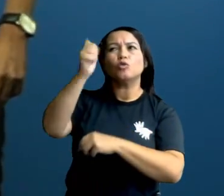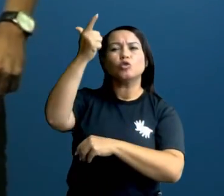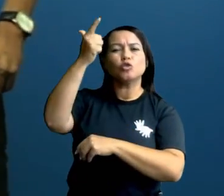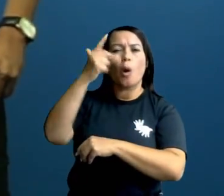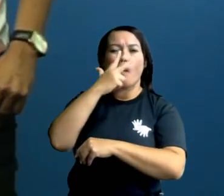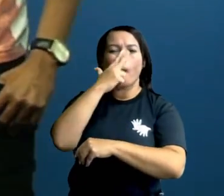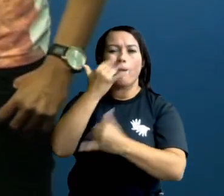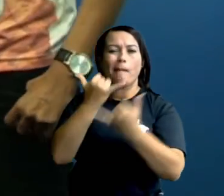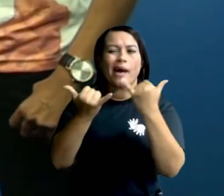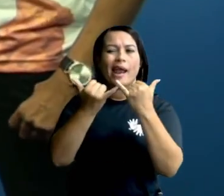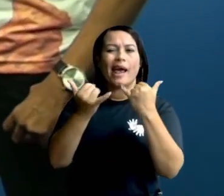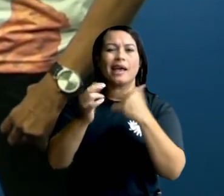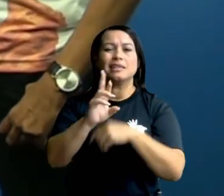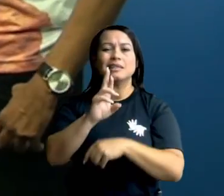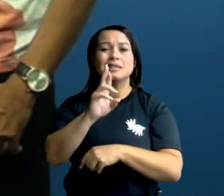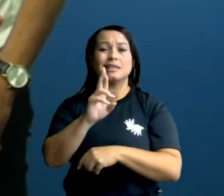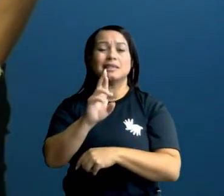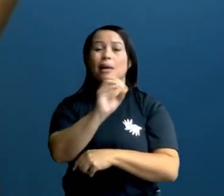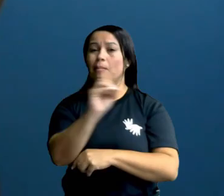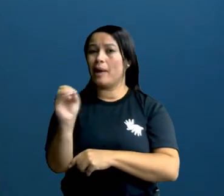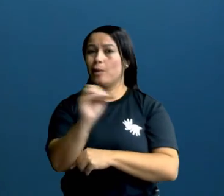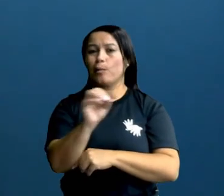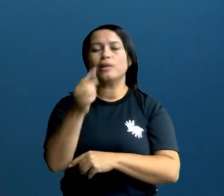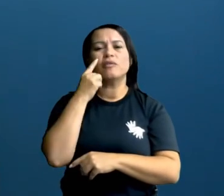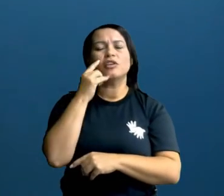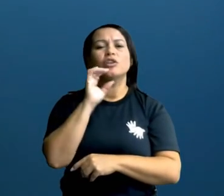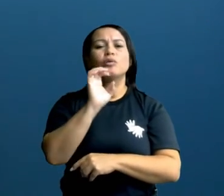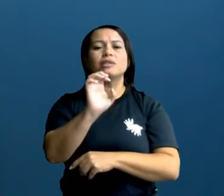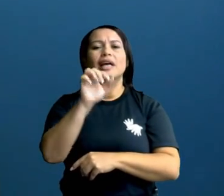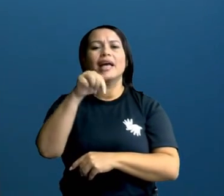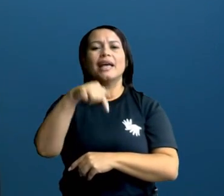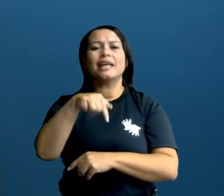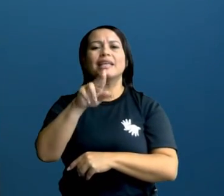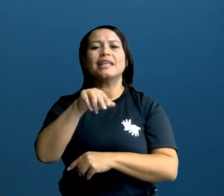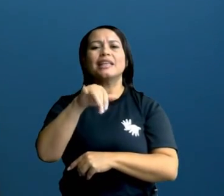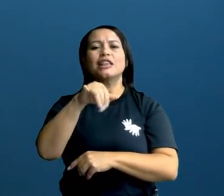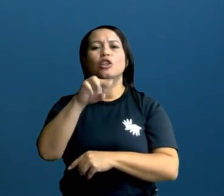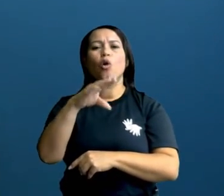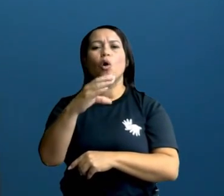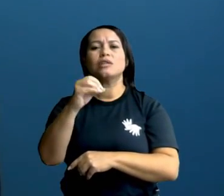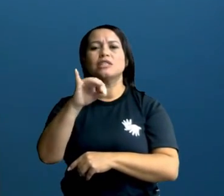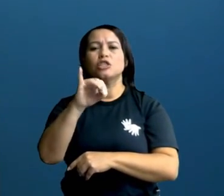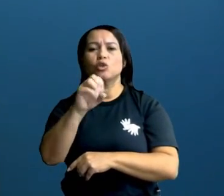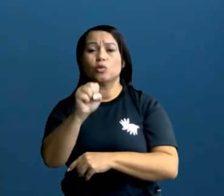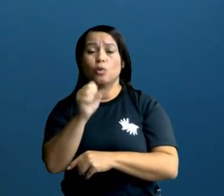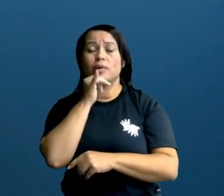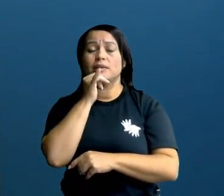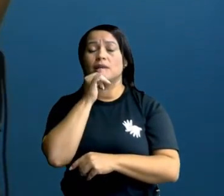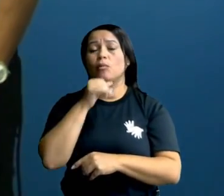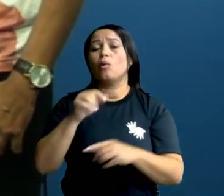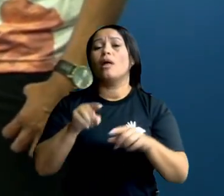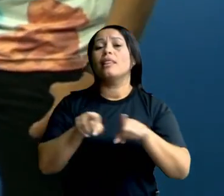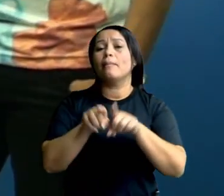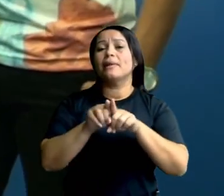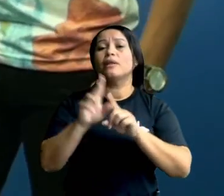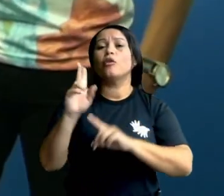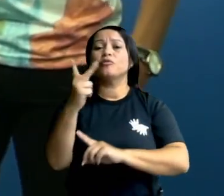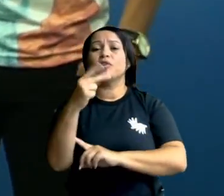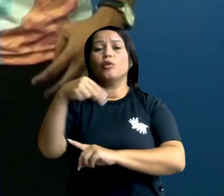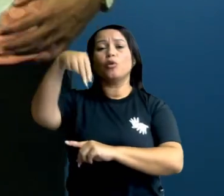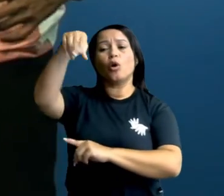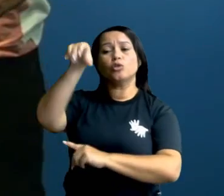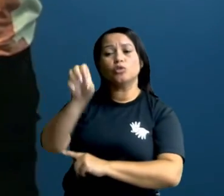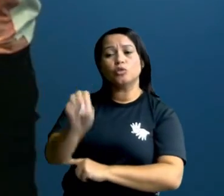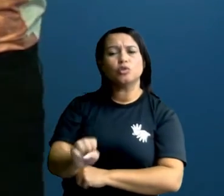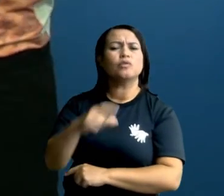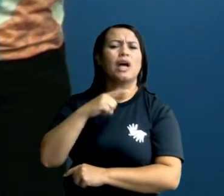meia-noite, tá bom? Então, os equinócios, como eu falei, seria uma situação em que tanto o hemisfério norte como o hemisfério sul estariam recebendo a mesma